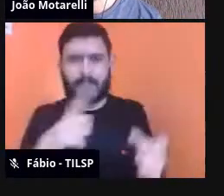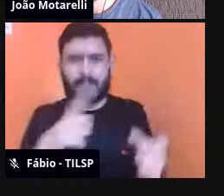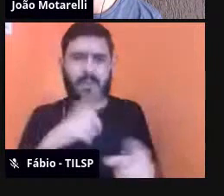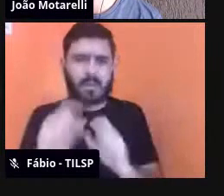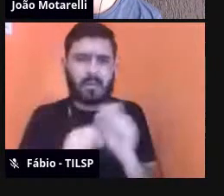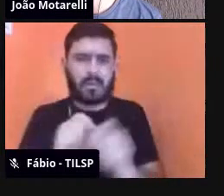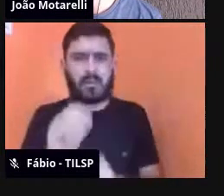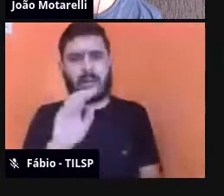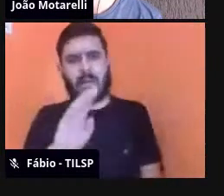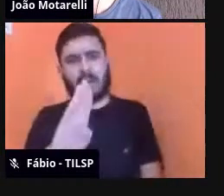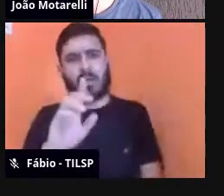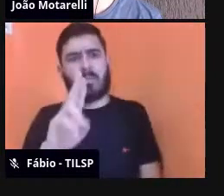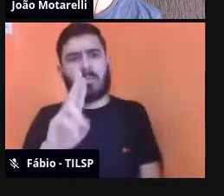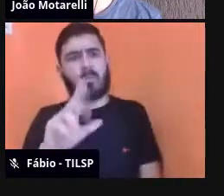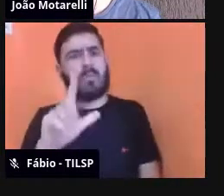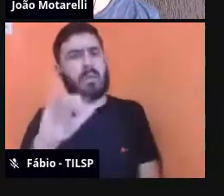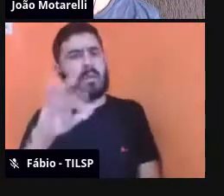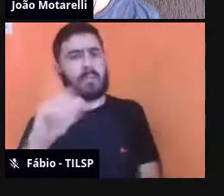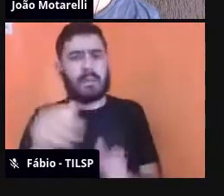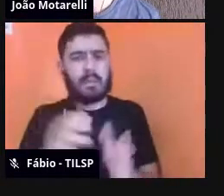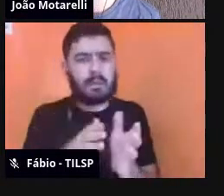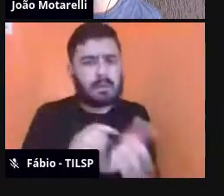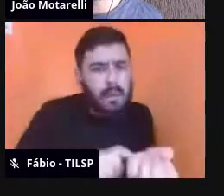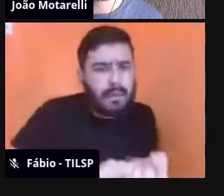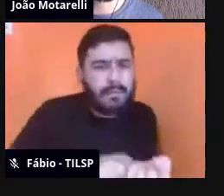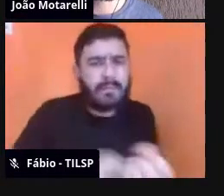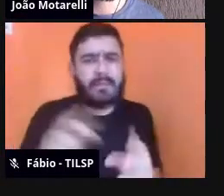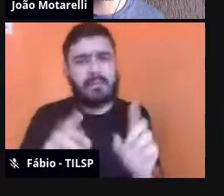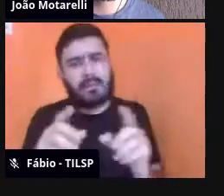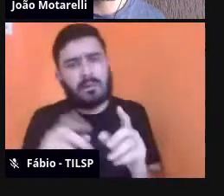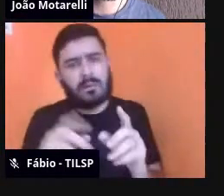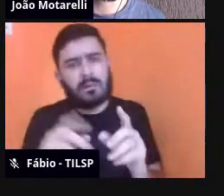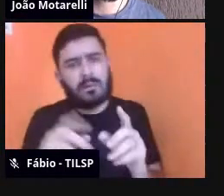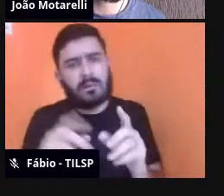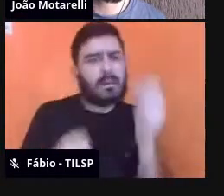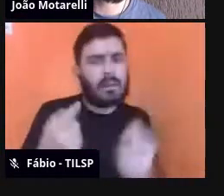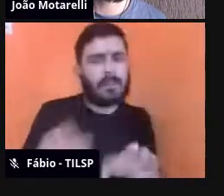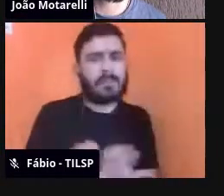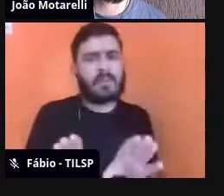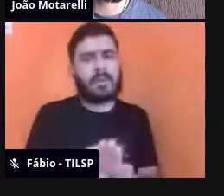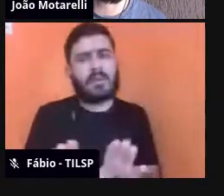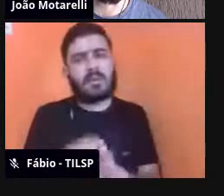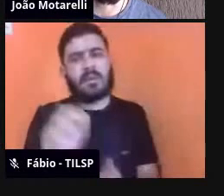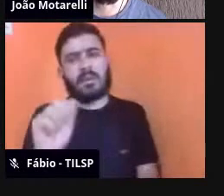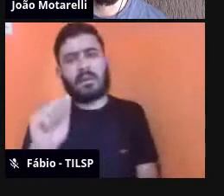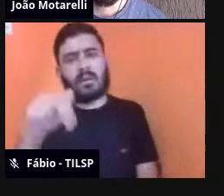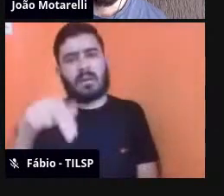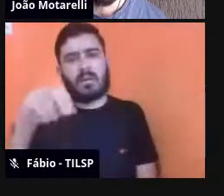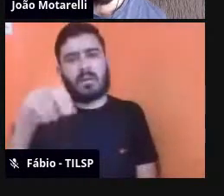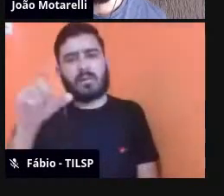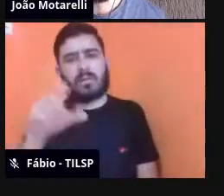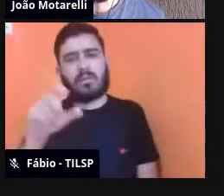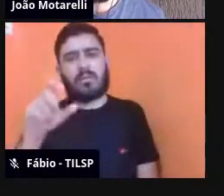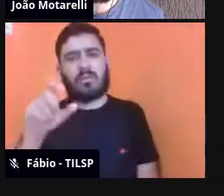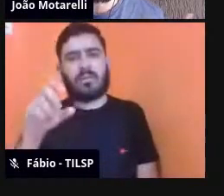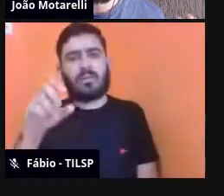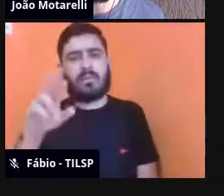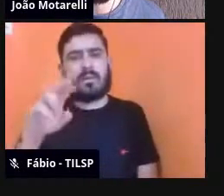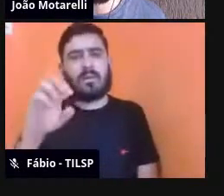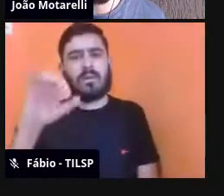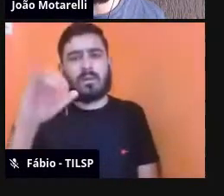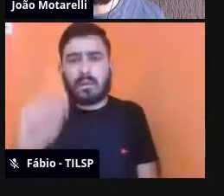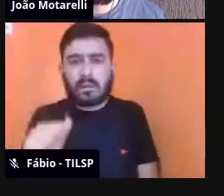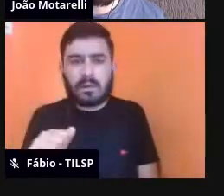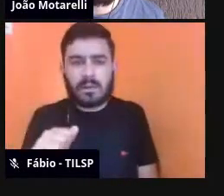duração, uma anorexia nervosa atípica, transtorno da purgação e síndrome do comer noturno. Então, o que seria